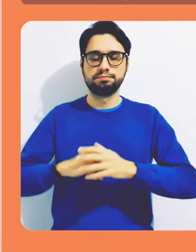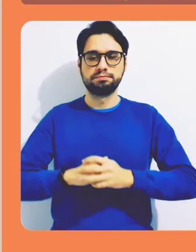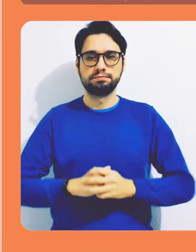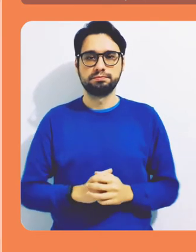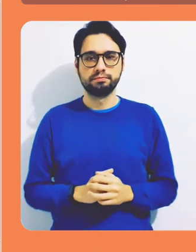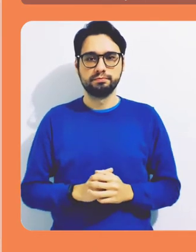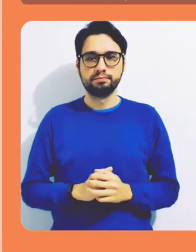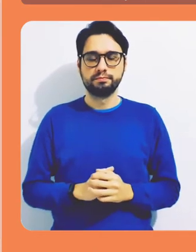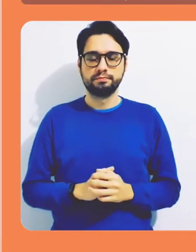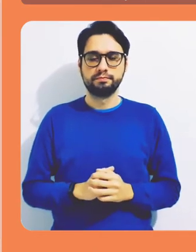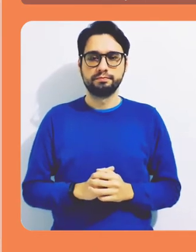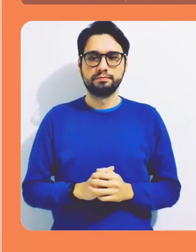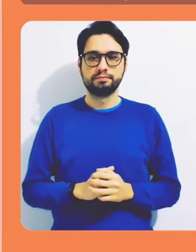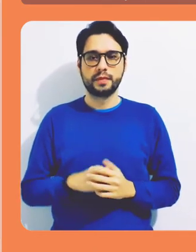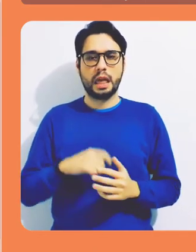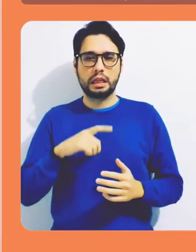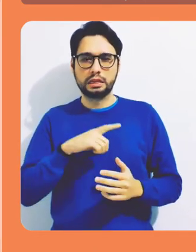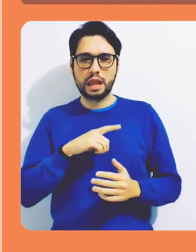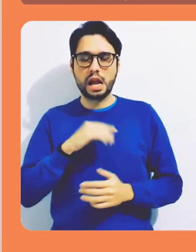faz,